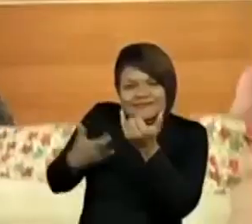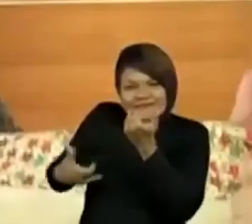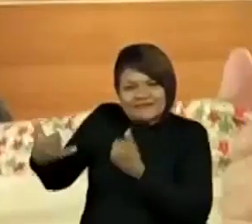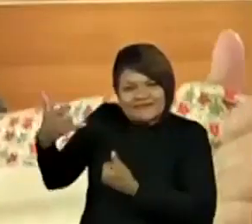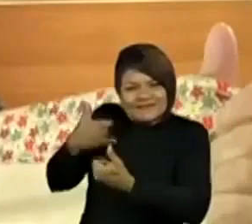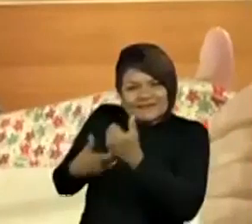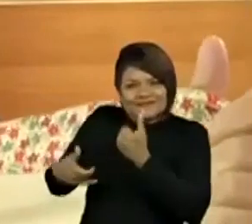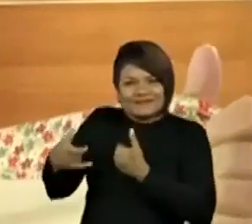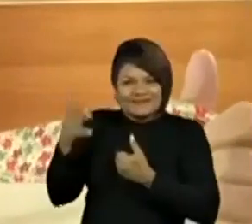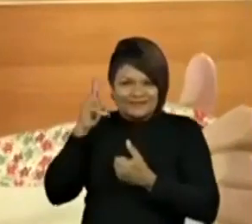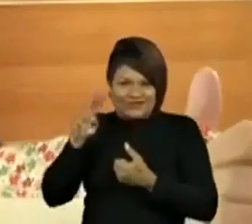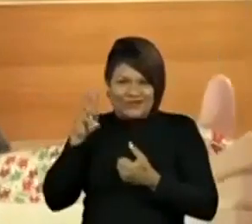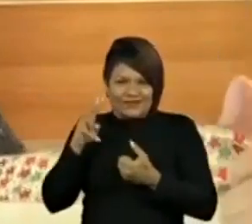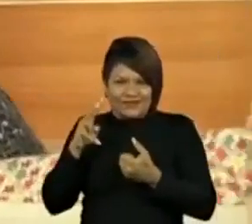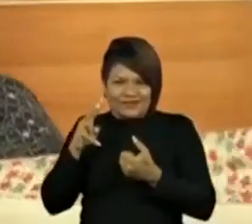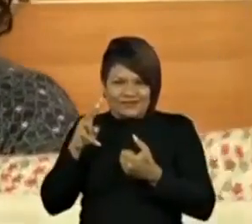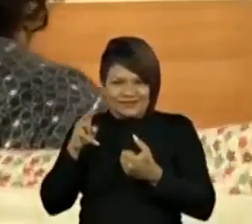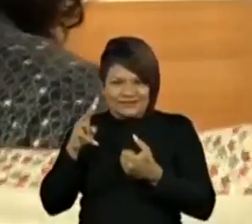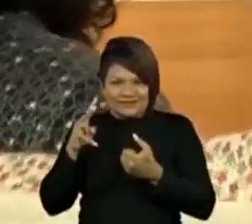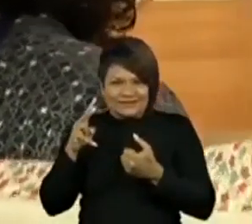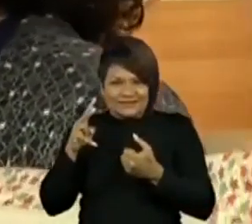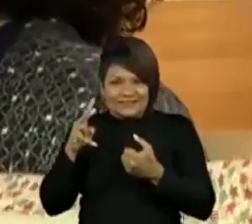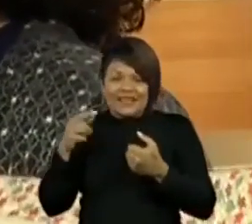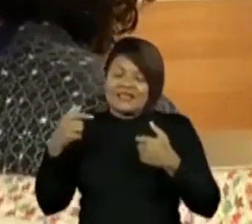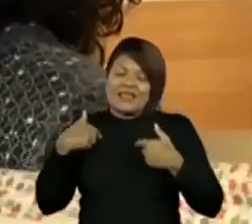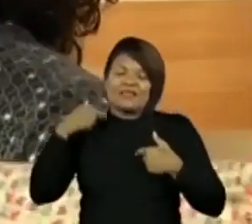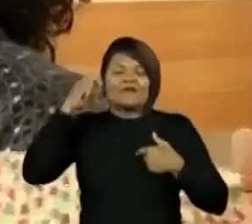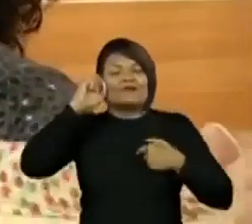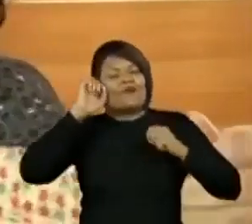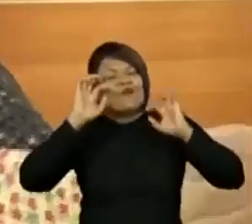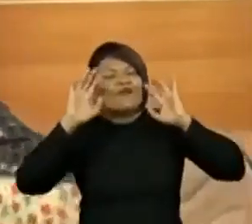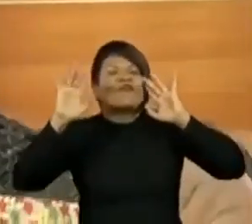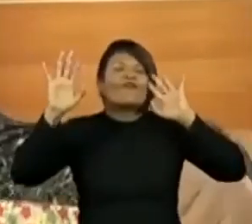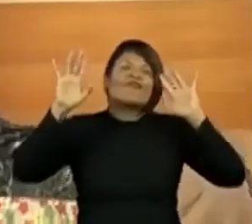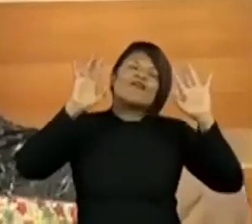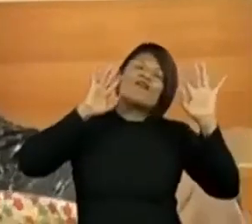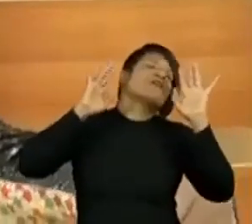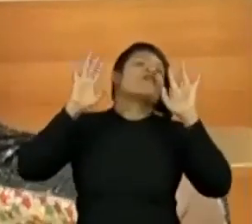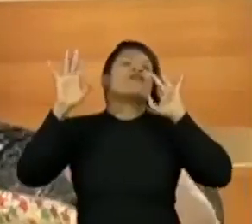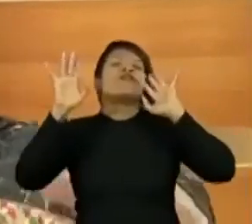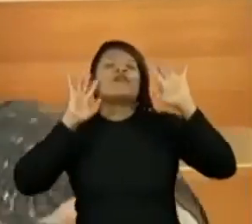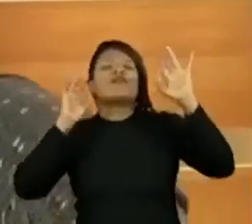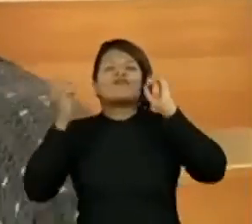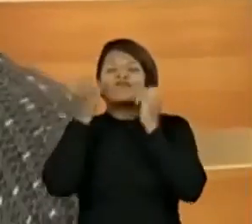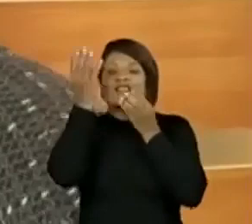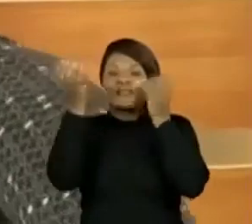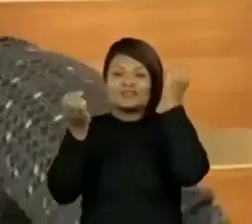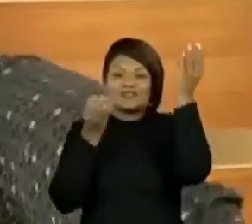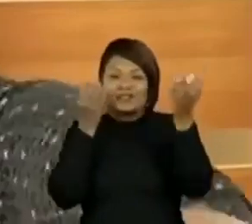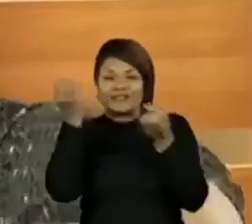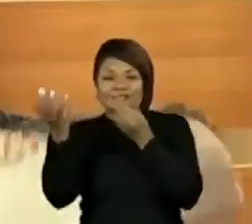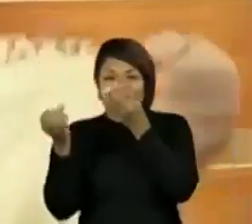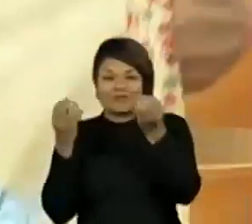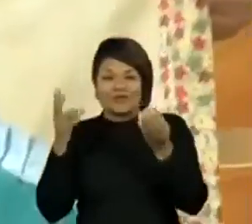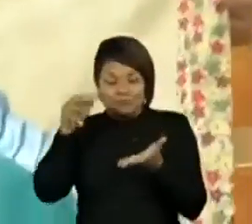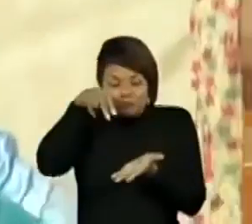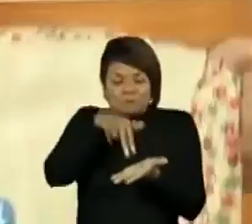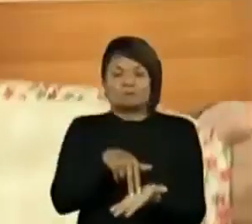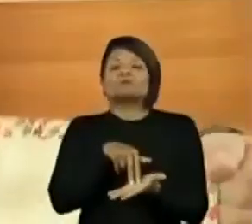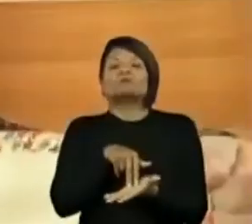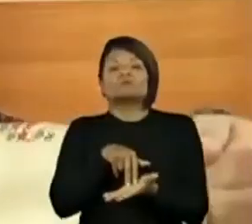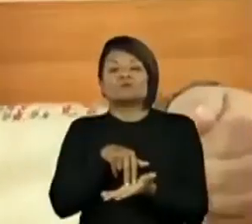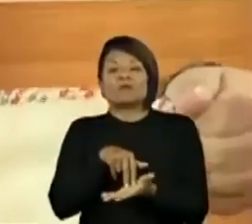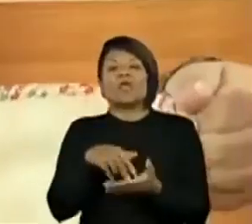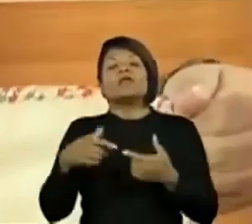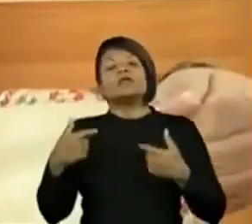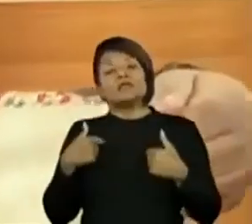gente vai viajando sem sair do nosso lugar, porque vai começar a nossa volta ao